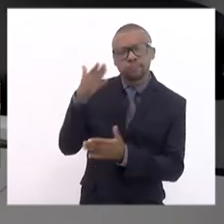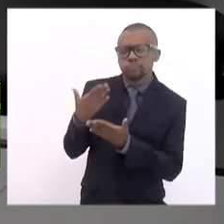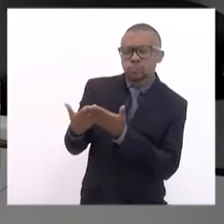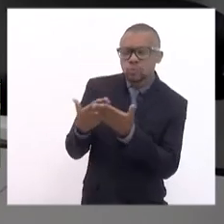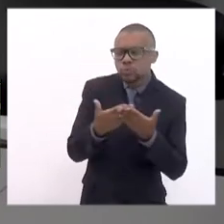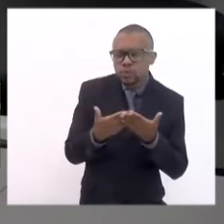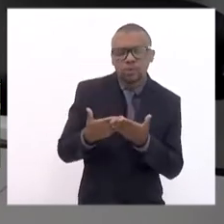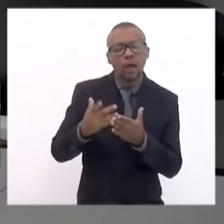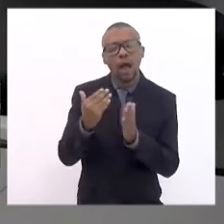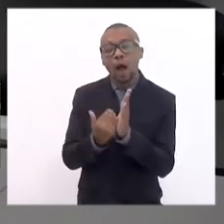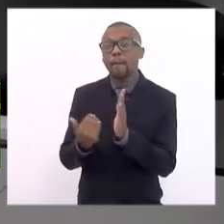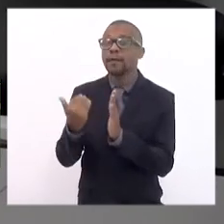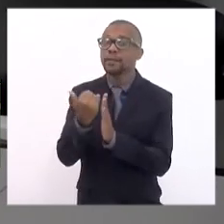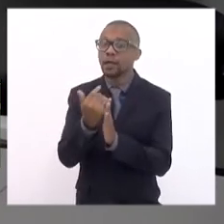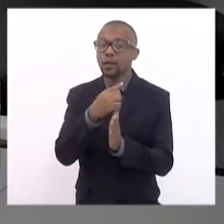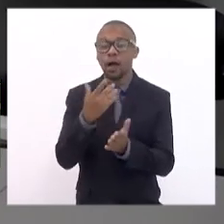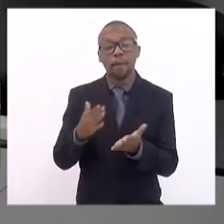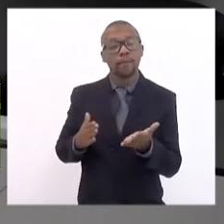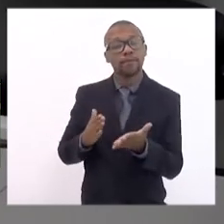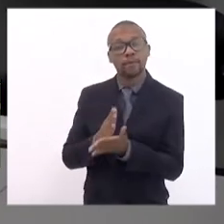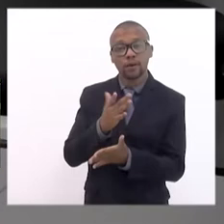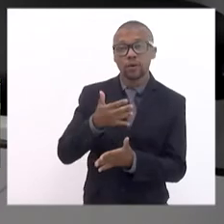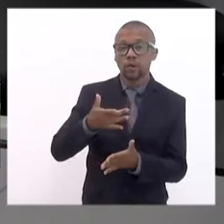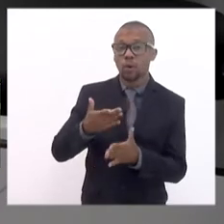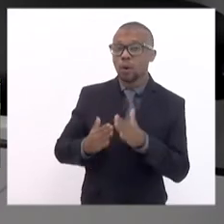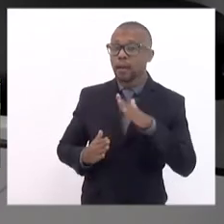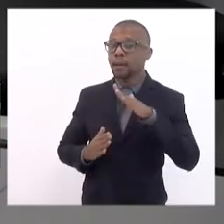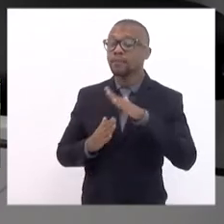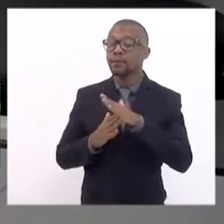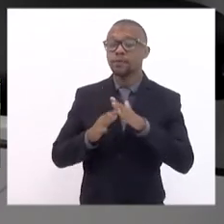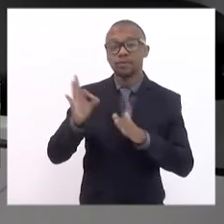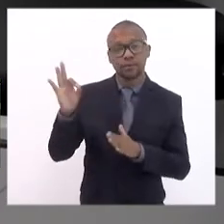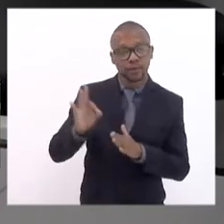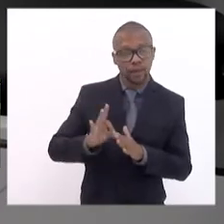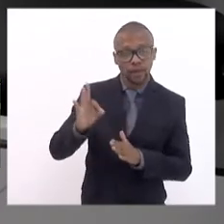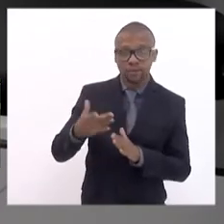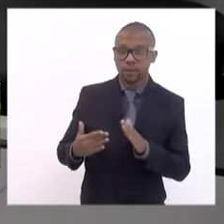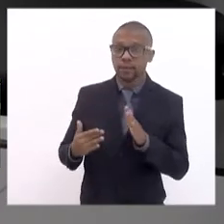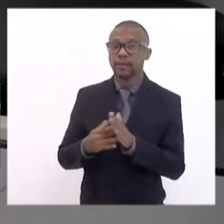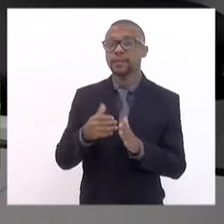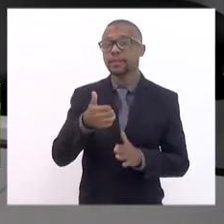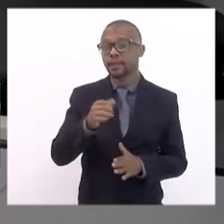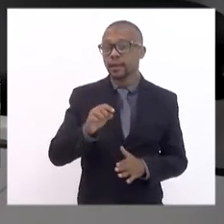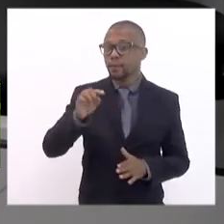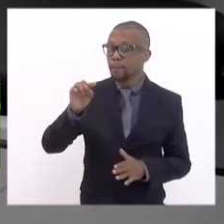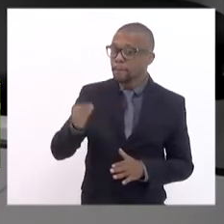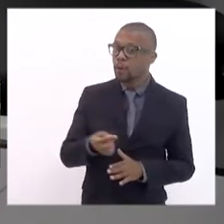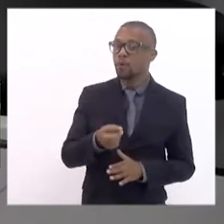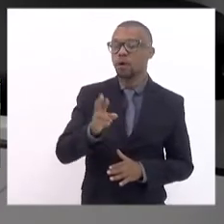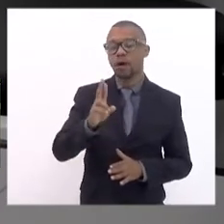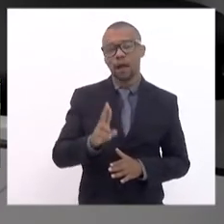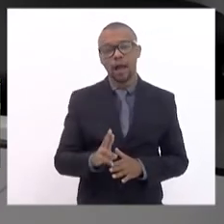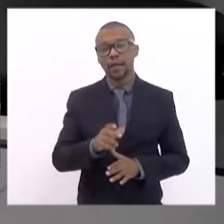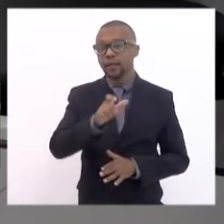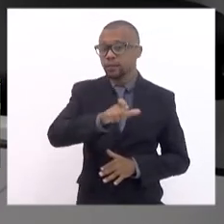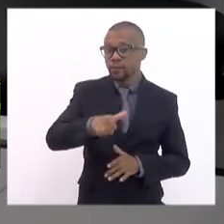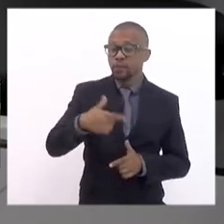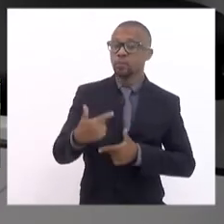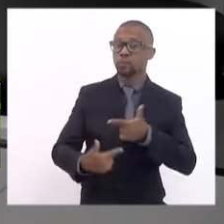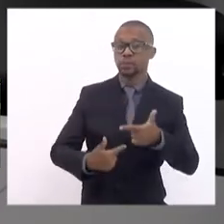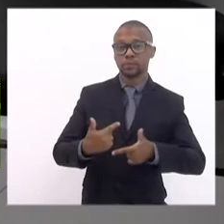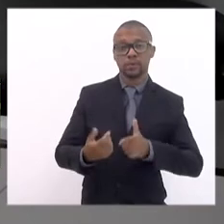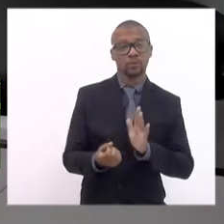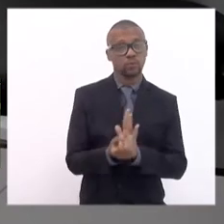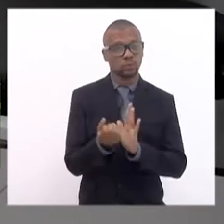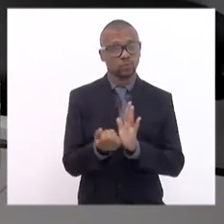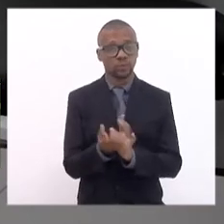agora, especificamente para Petrópolis, o limite de crédito até R$10 mil, para esses autônomos, essas pessoas que têm uma atividade produtiva,